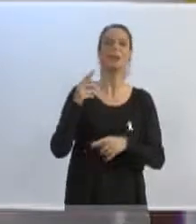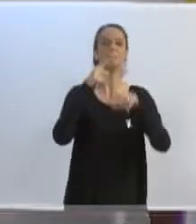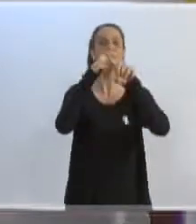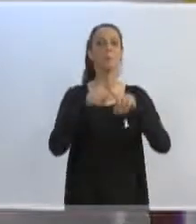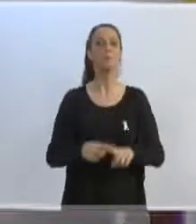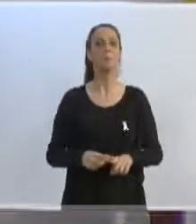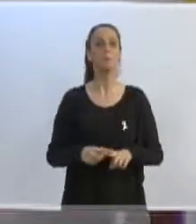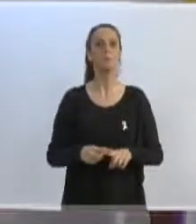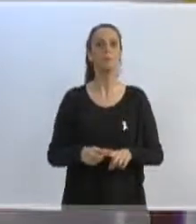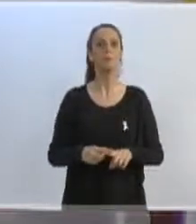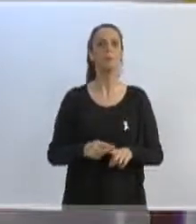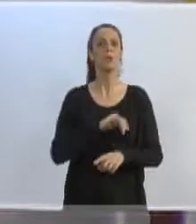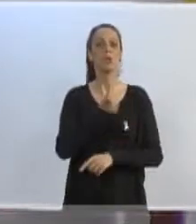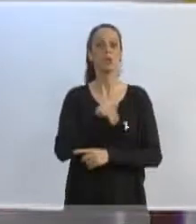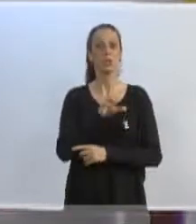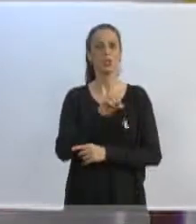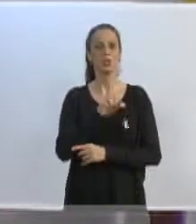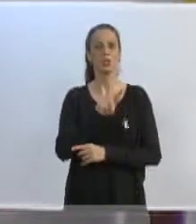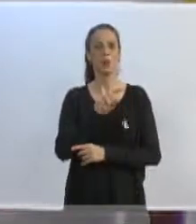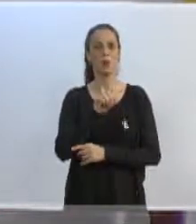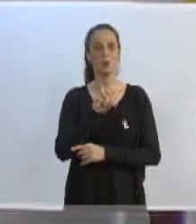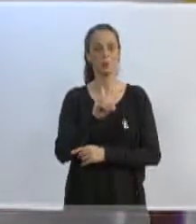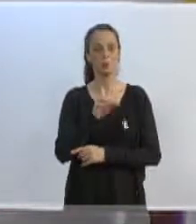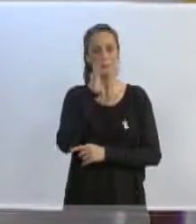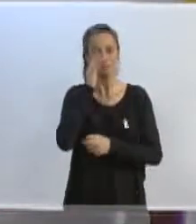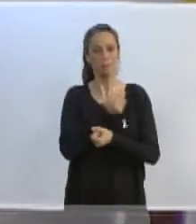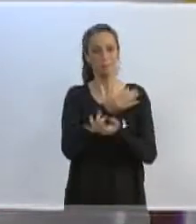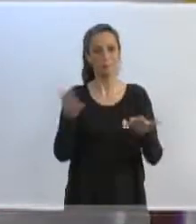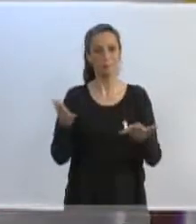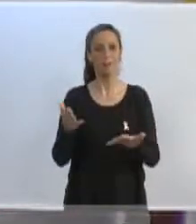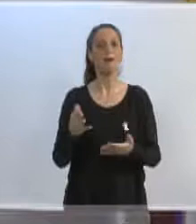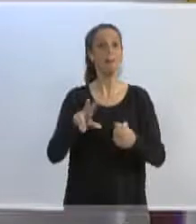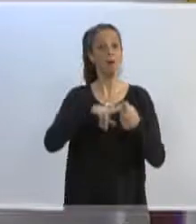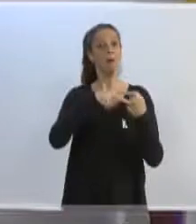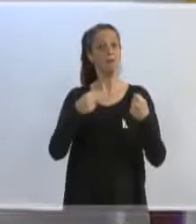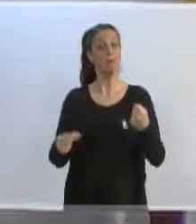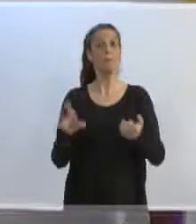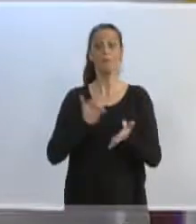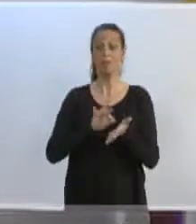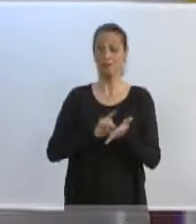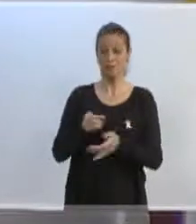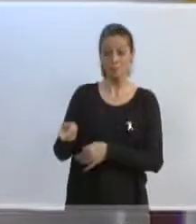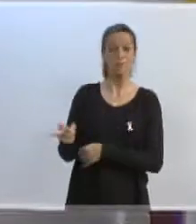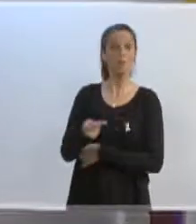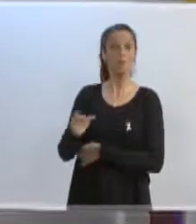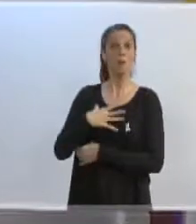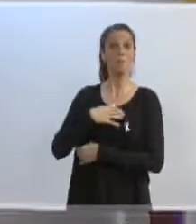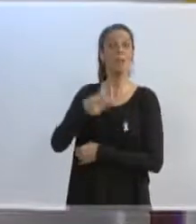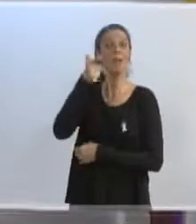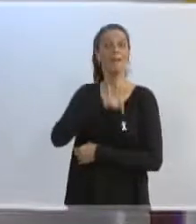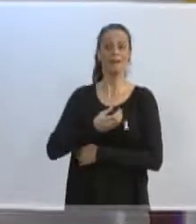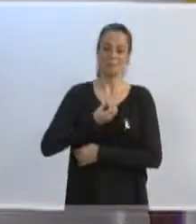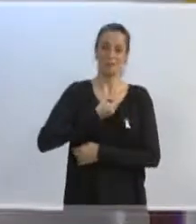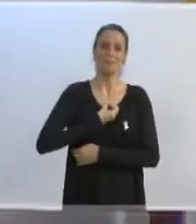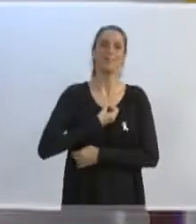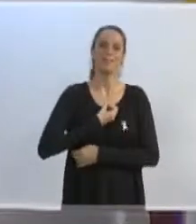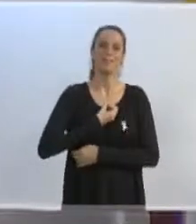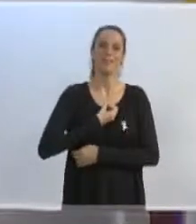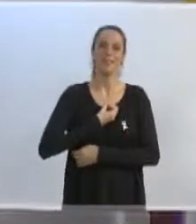nos Jogos da Primavera. E, graças ao Paradesporto, meu filho veio para casa medalhado. Ele ganhou uma